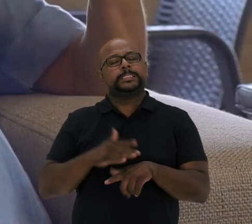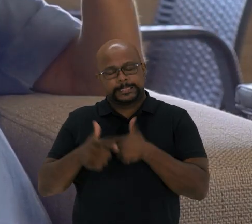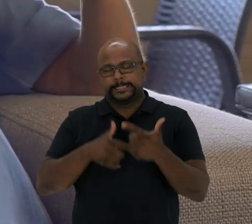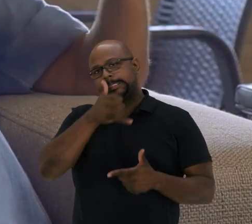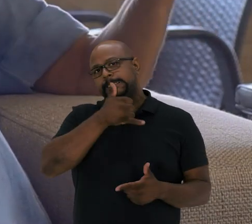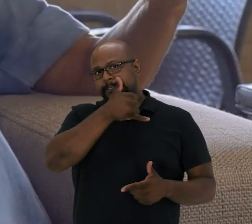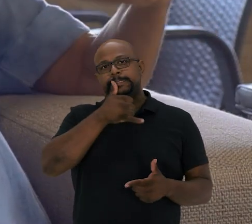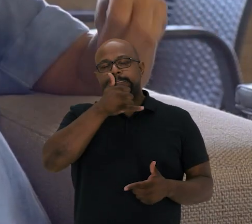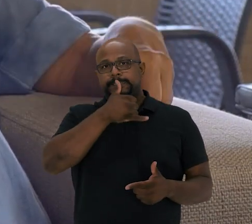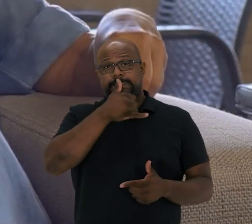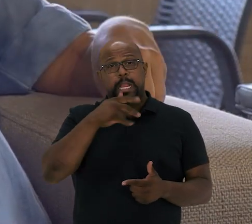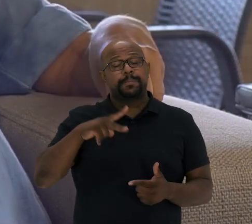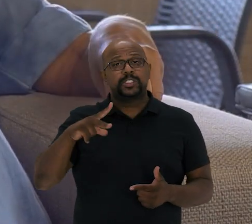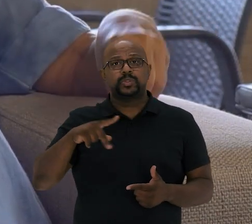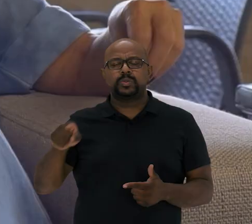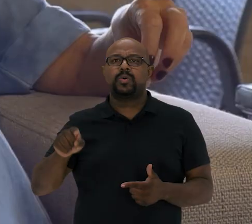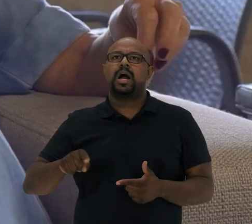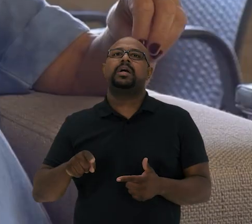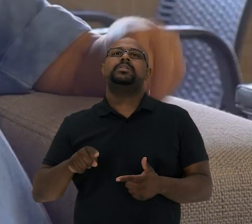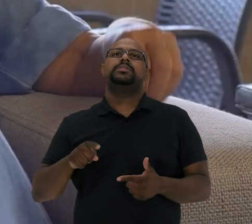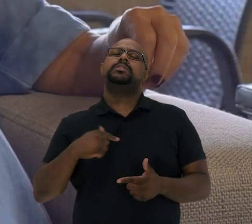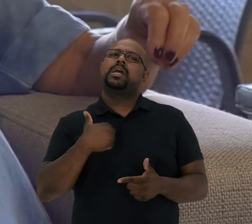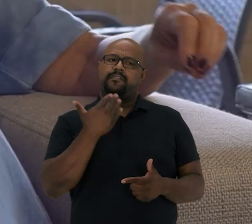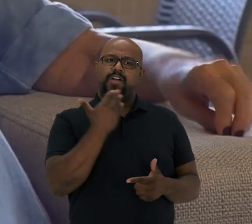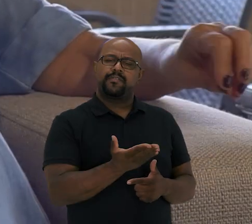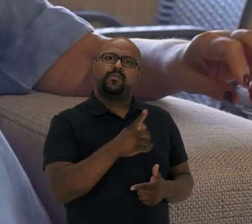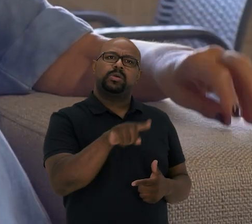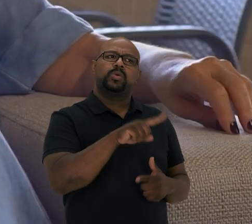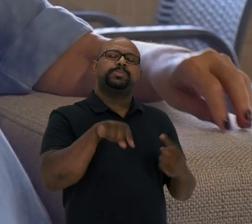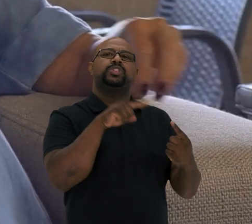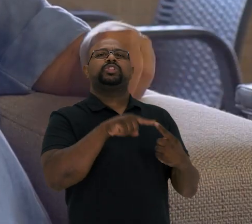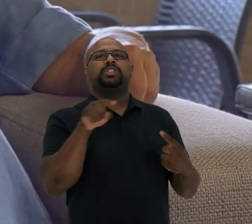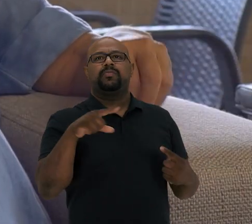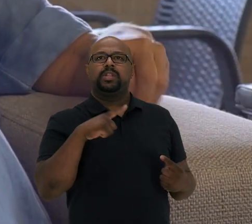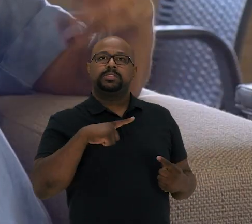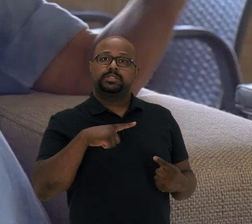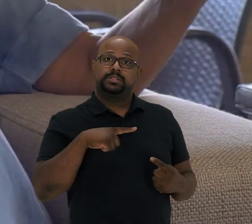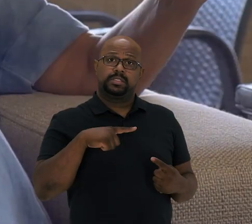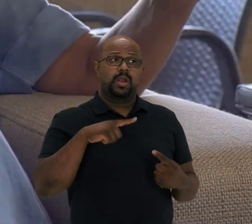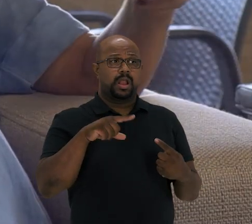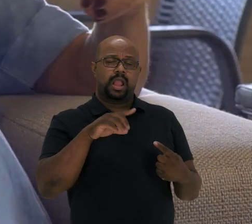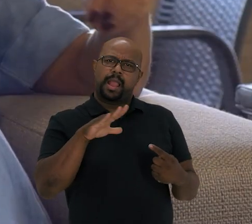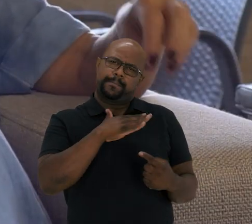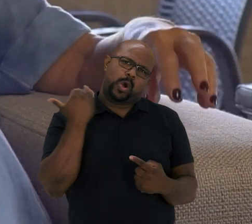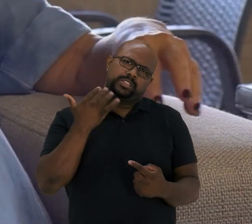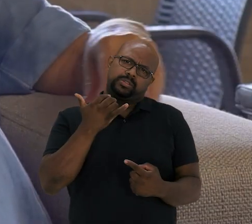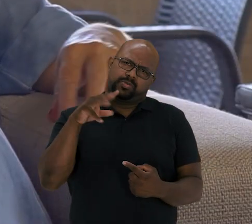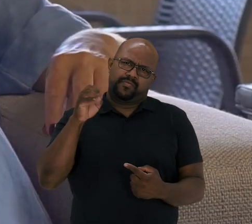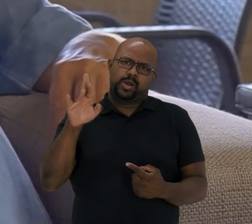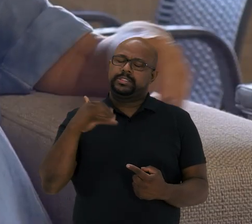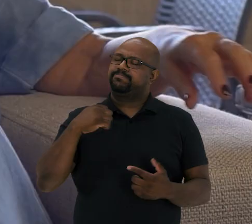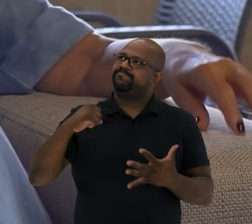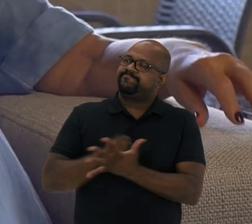fez sacrifícios pessoais em prol de um objetivo que ele tinha. Ele tinha um objetivo. Pena, a morte do Walter foi